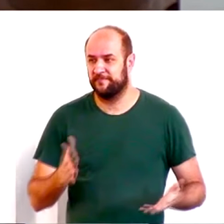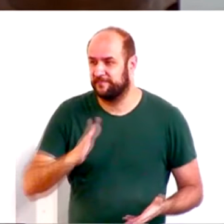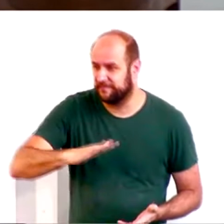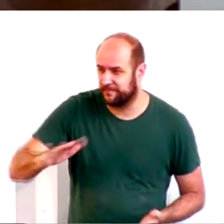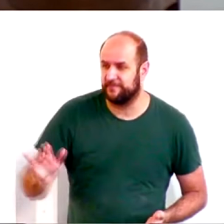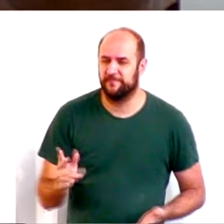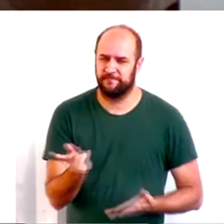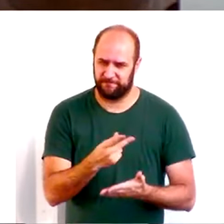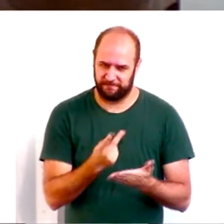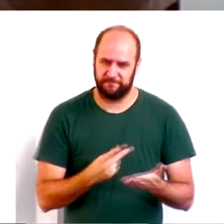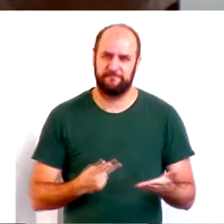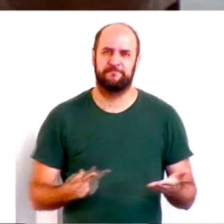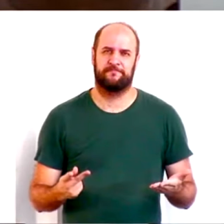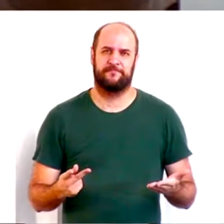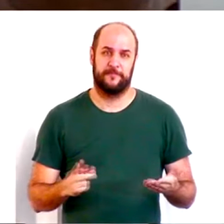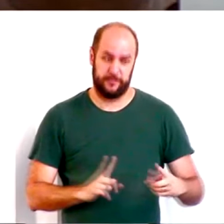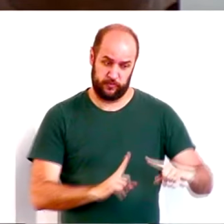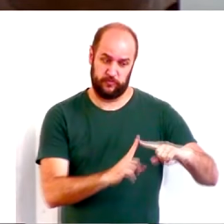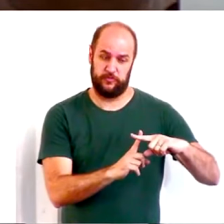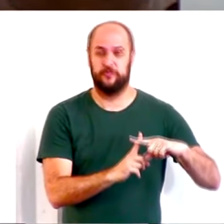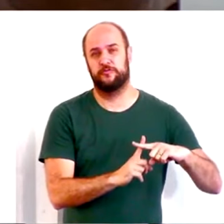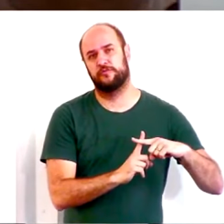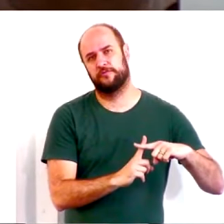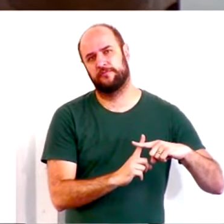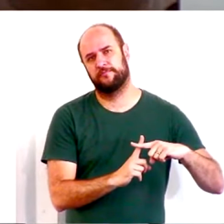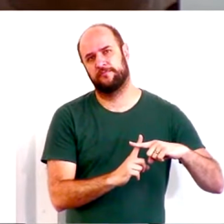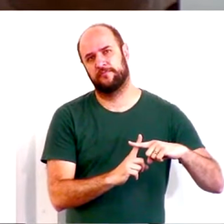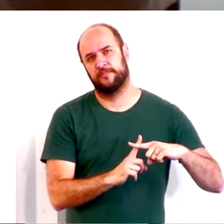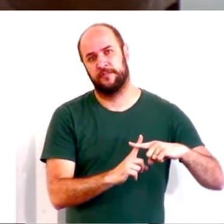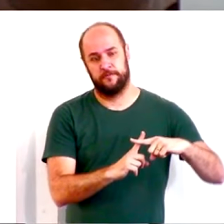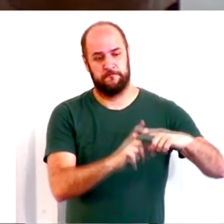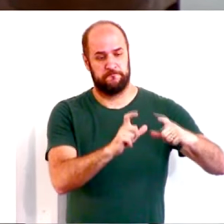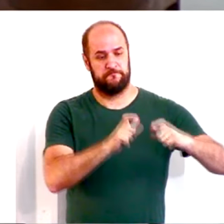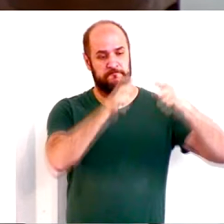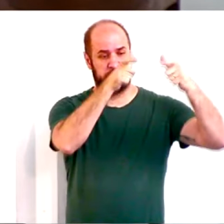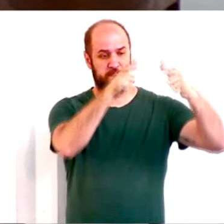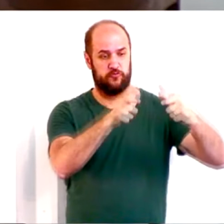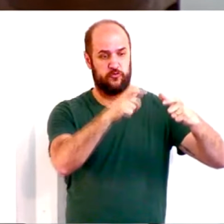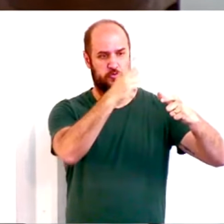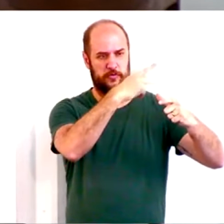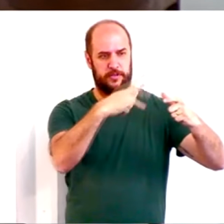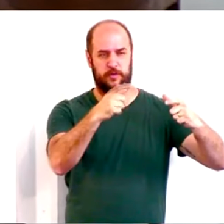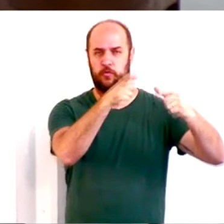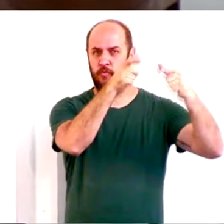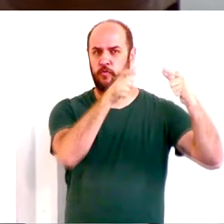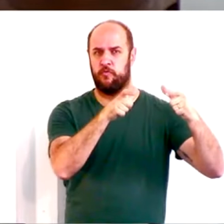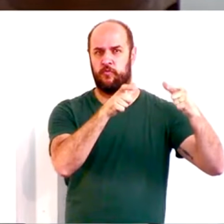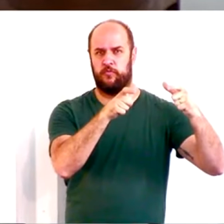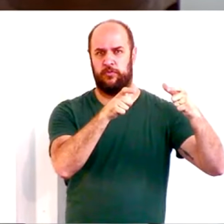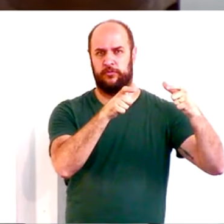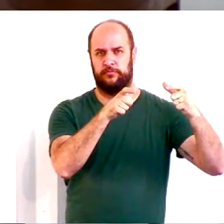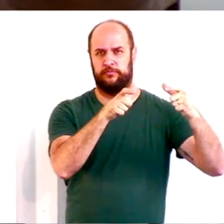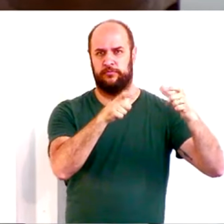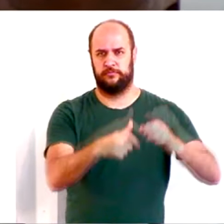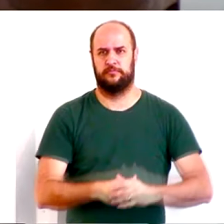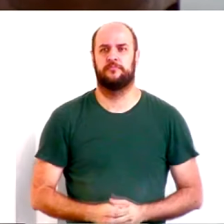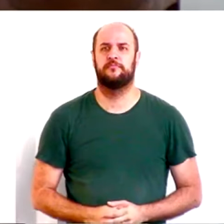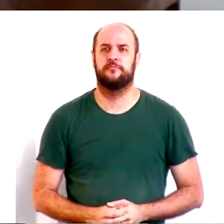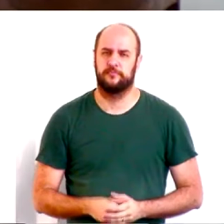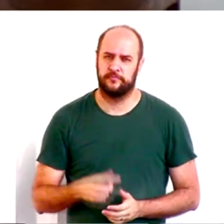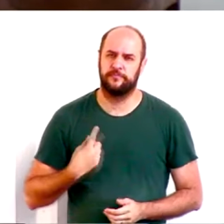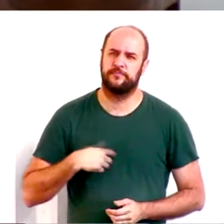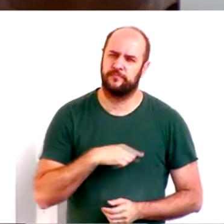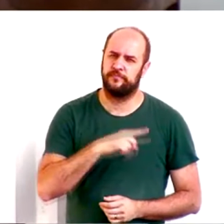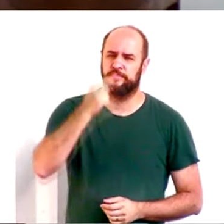este desenho desenha a cruz acima da Cruz desenhe uma coroa uma coroa de rei enquanto isso nós vamos